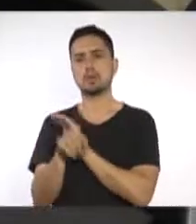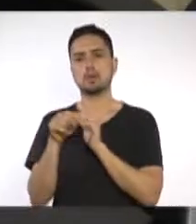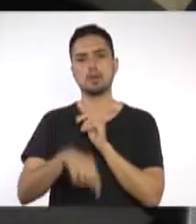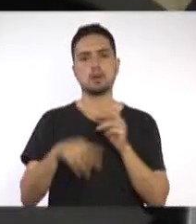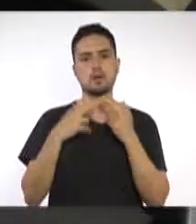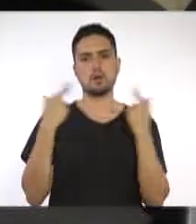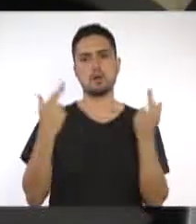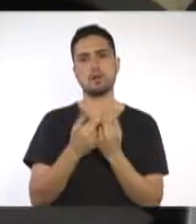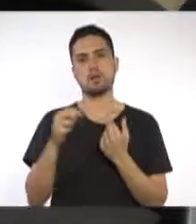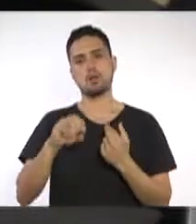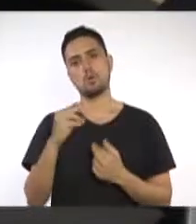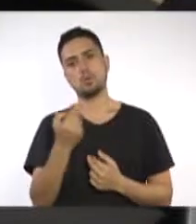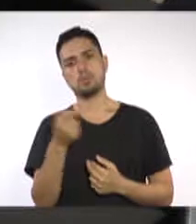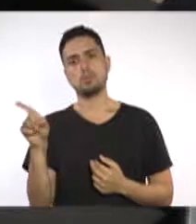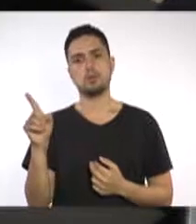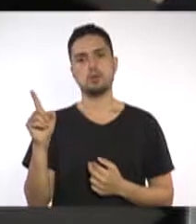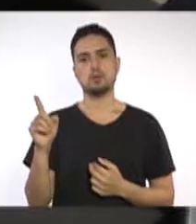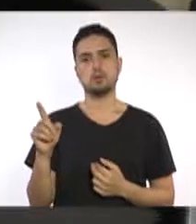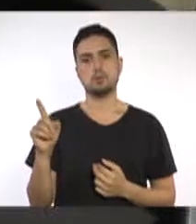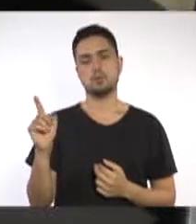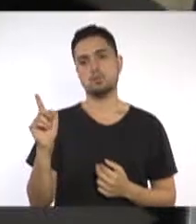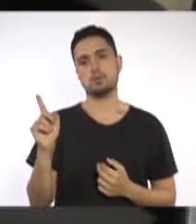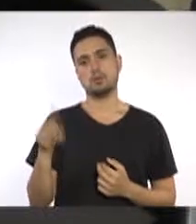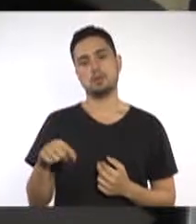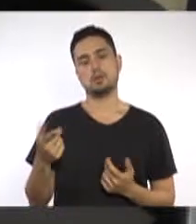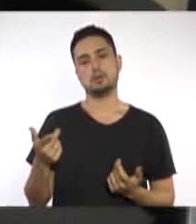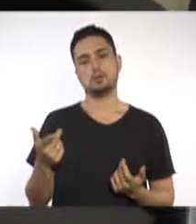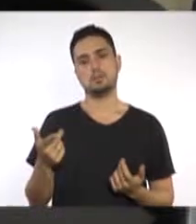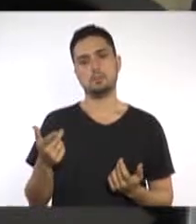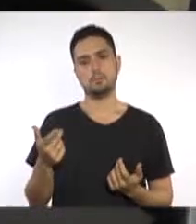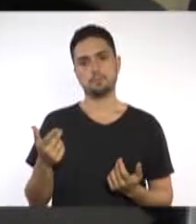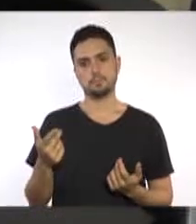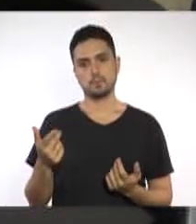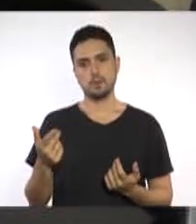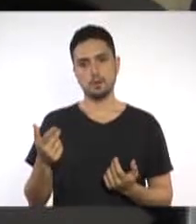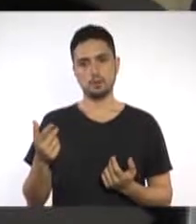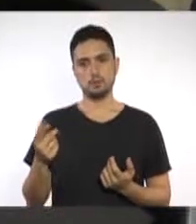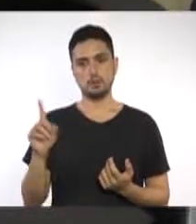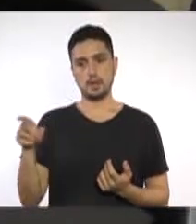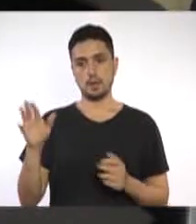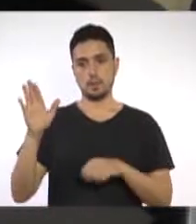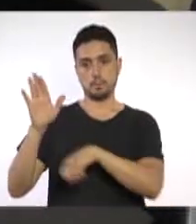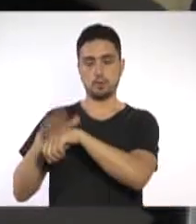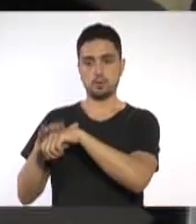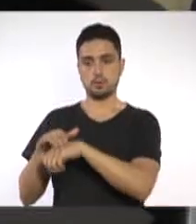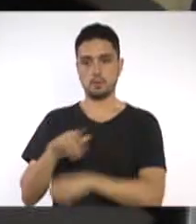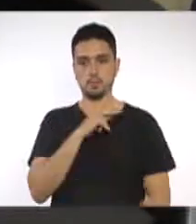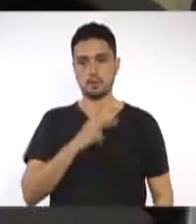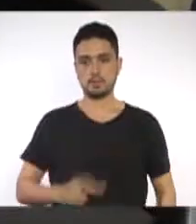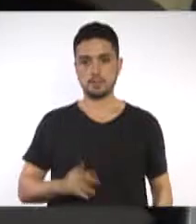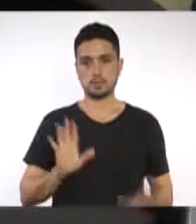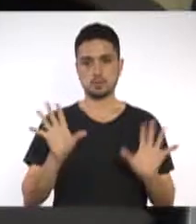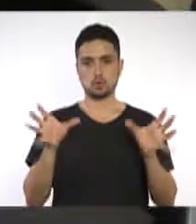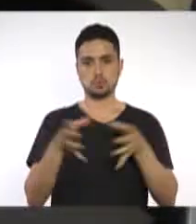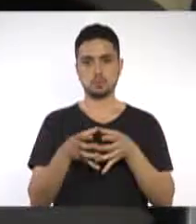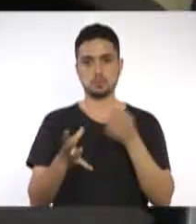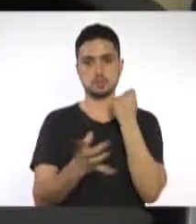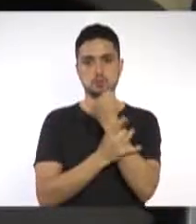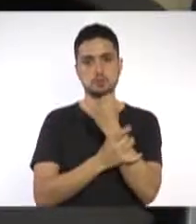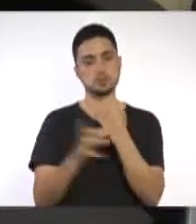designação especial do presidente, em razão da matéria, seria o presidente da Comissão de Segurança, que não se